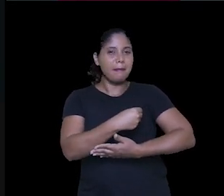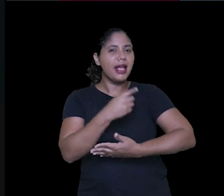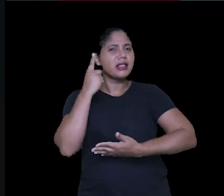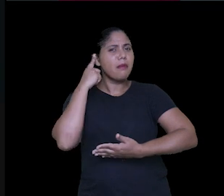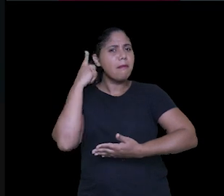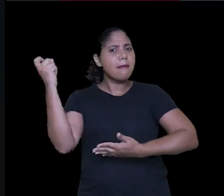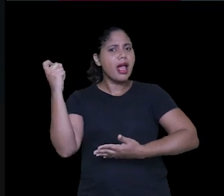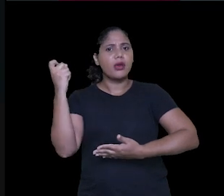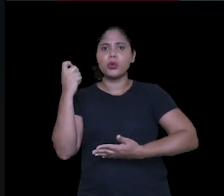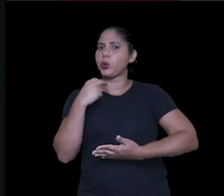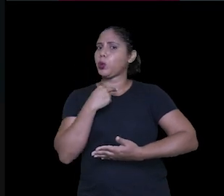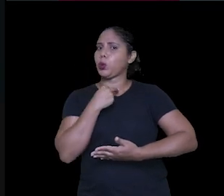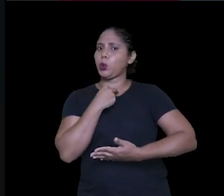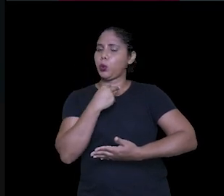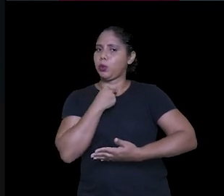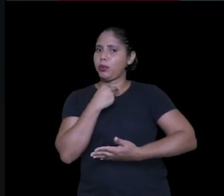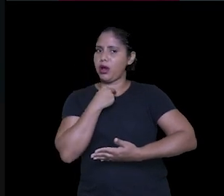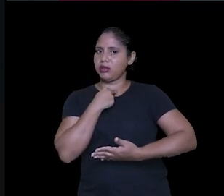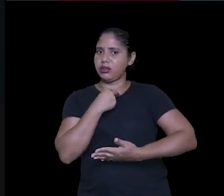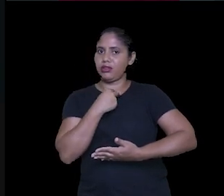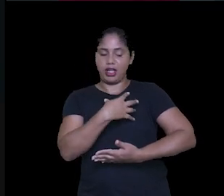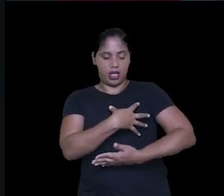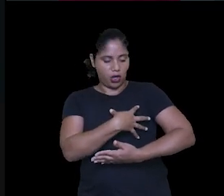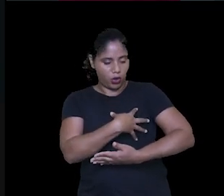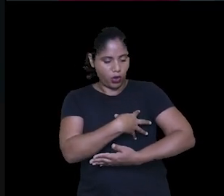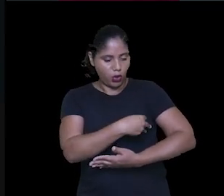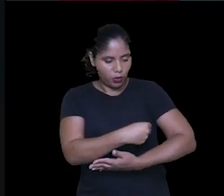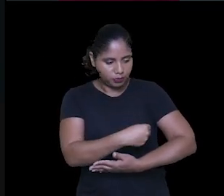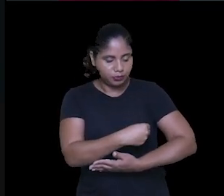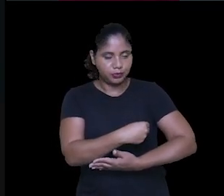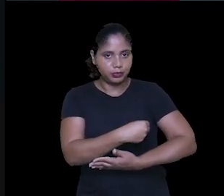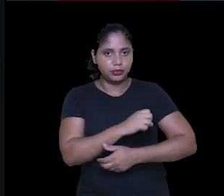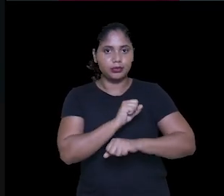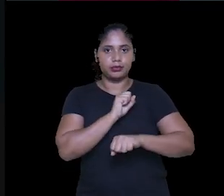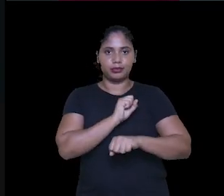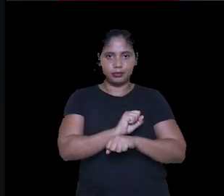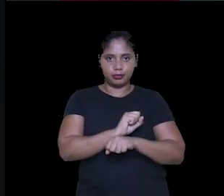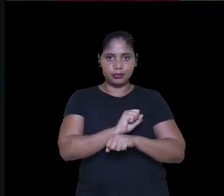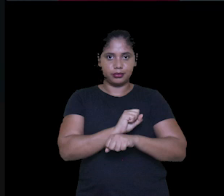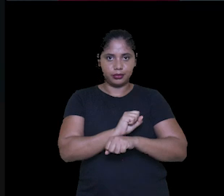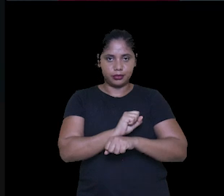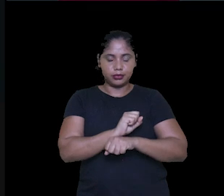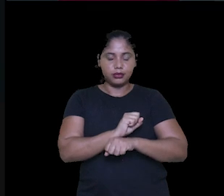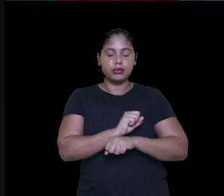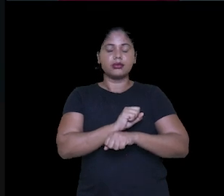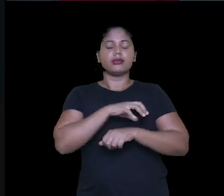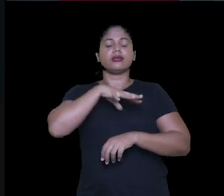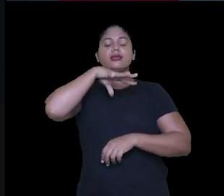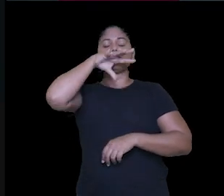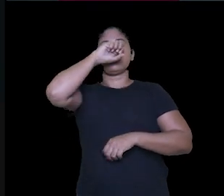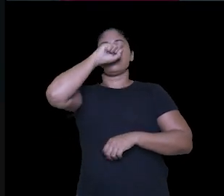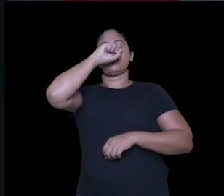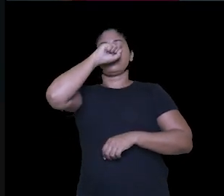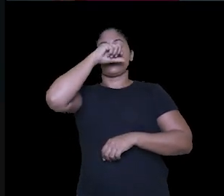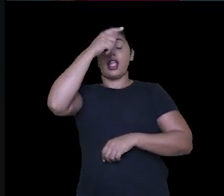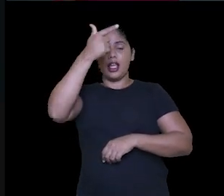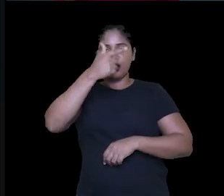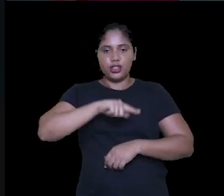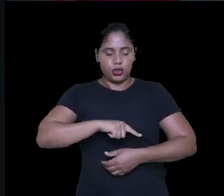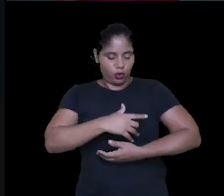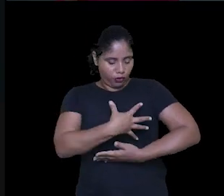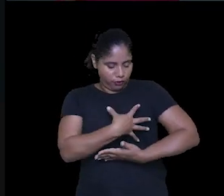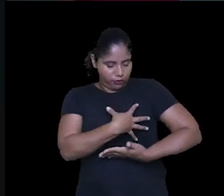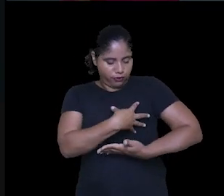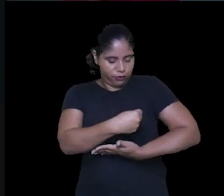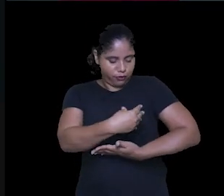Fale com essa mulher sobre a apojadura. E o que é essa apojadura? Ela pode ocorrer até o 5º dia após o parto